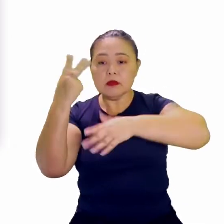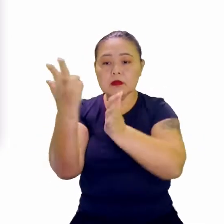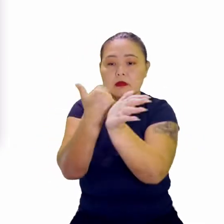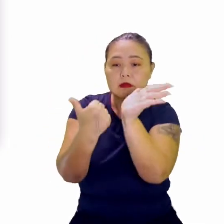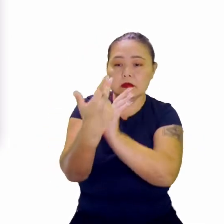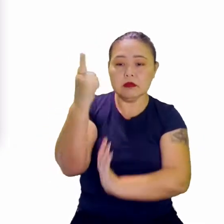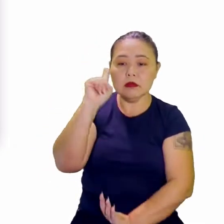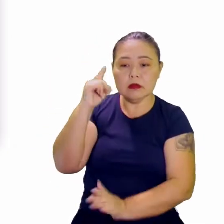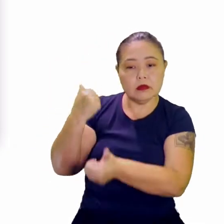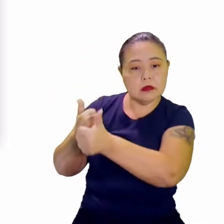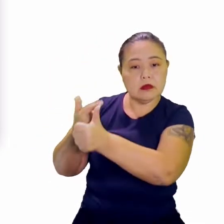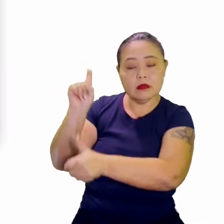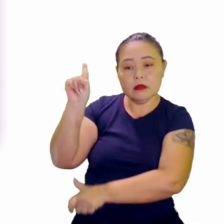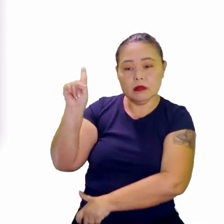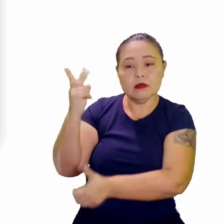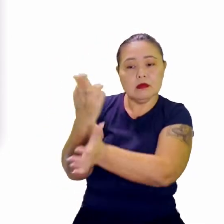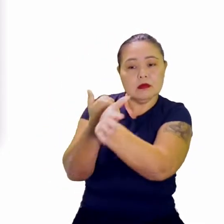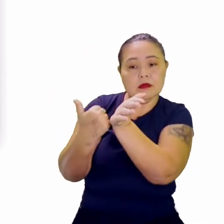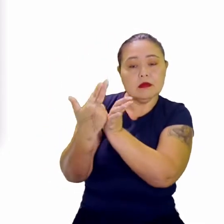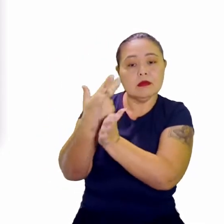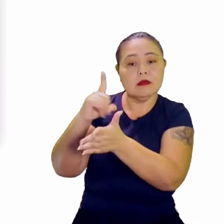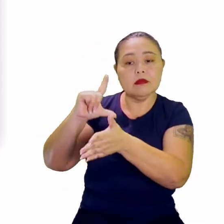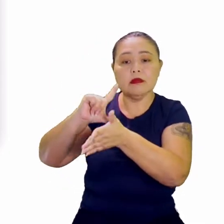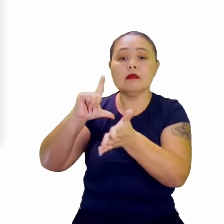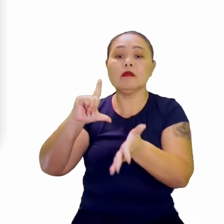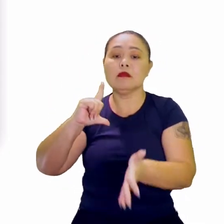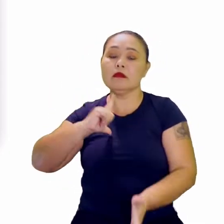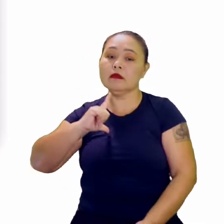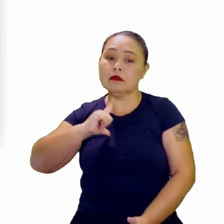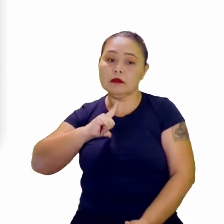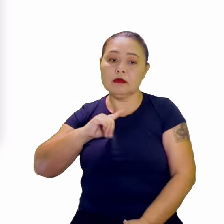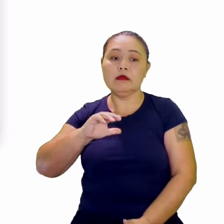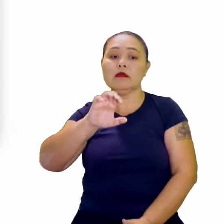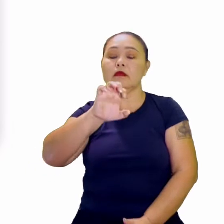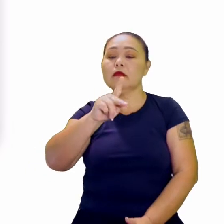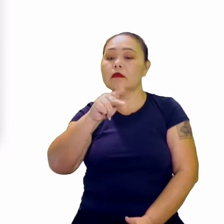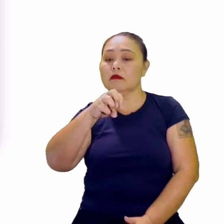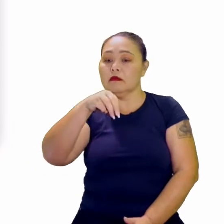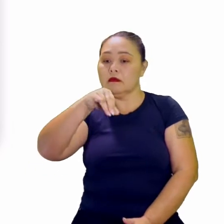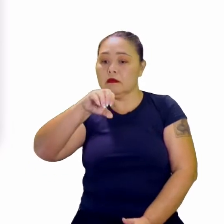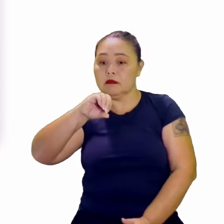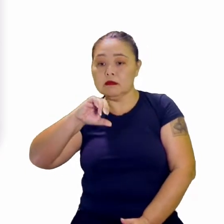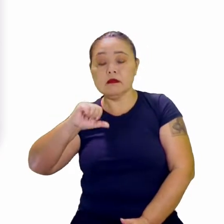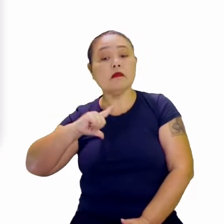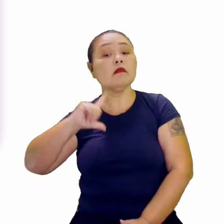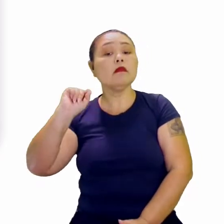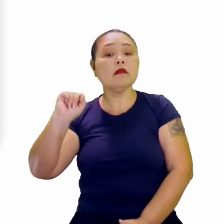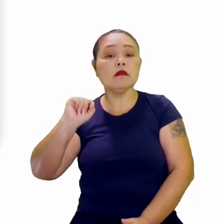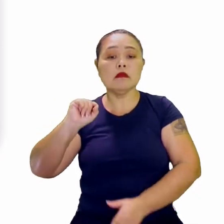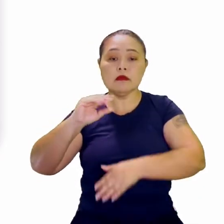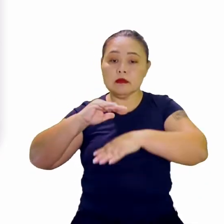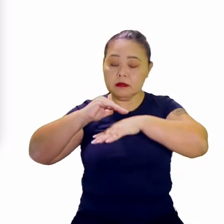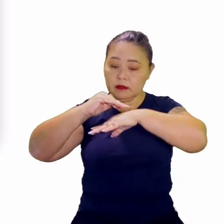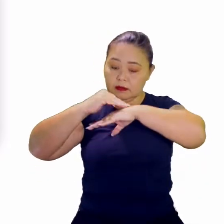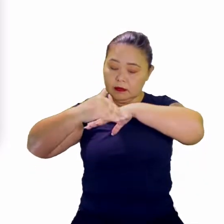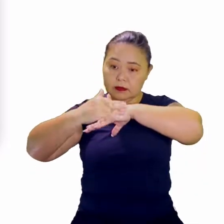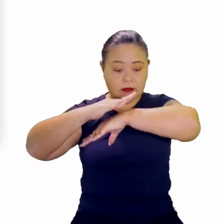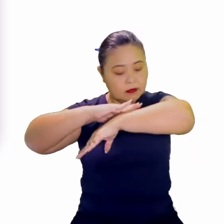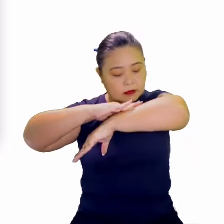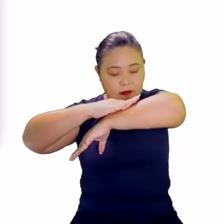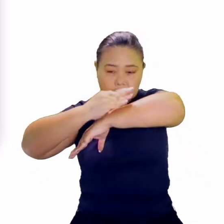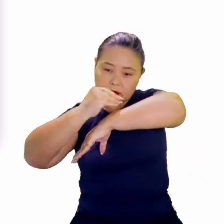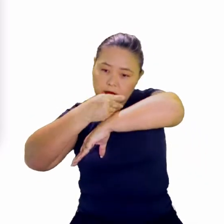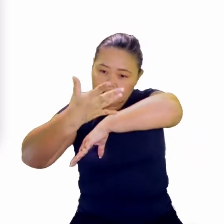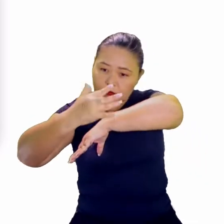aqui, acompanha comigo, no desenho. Então eu vou ter o epimísio, O epimísio é a camada mais